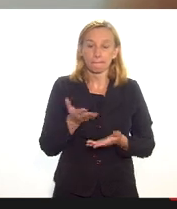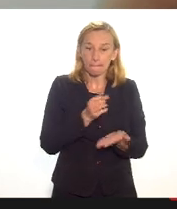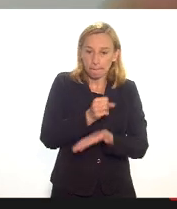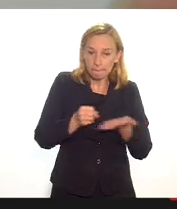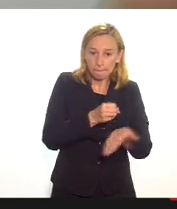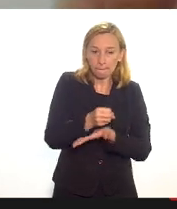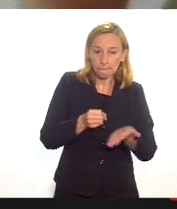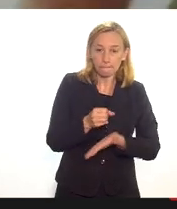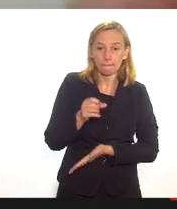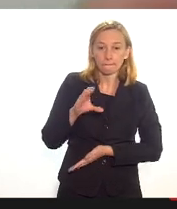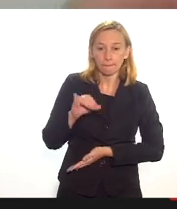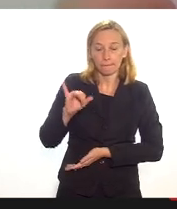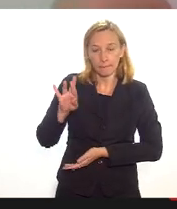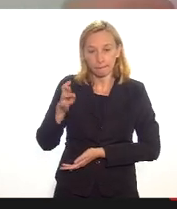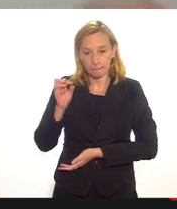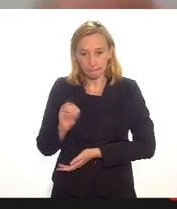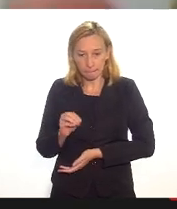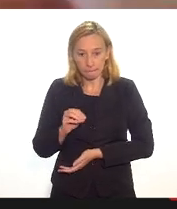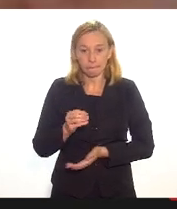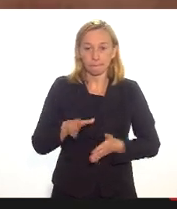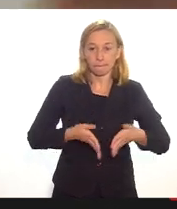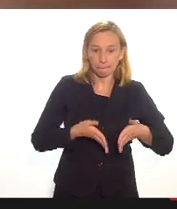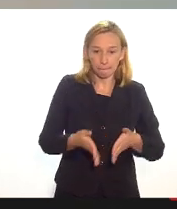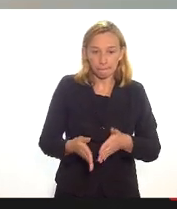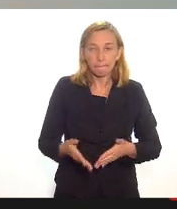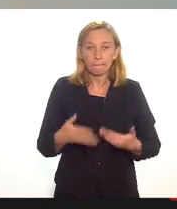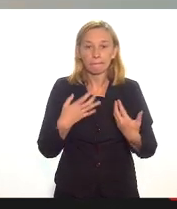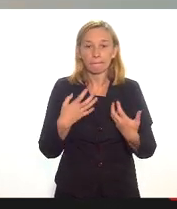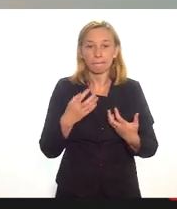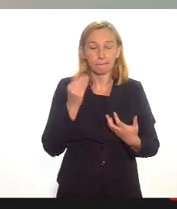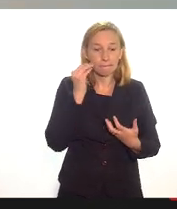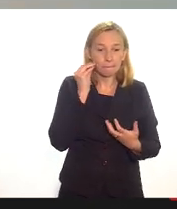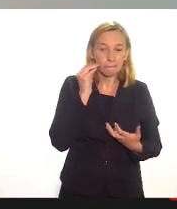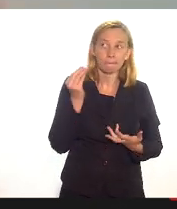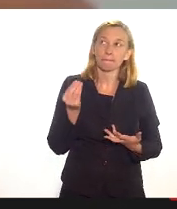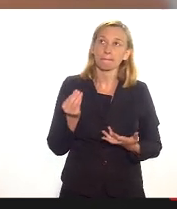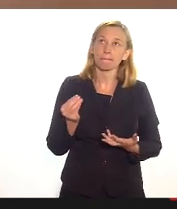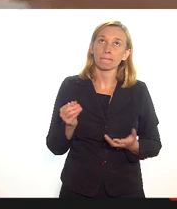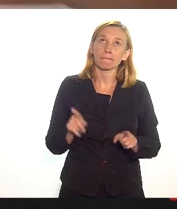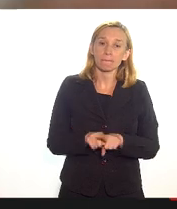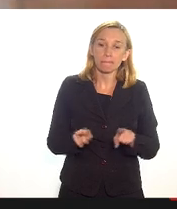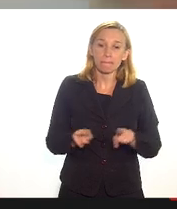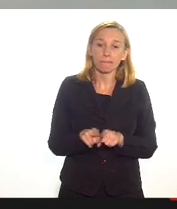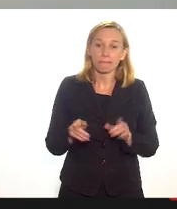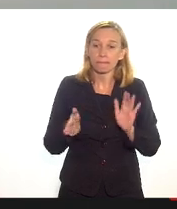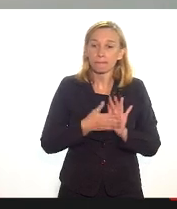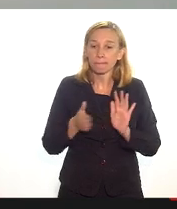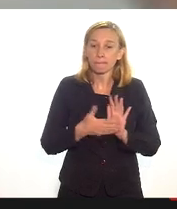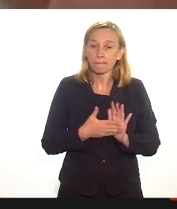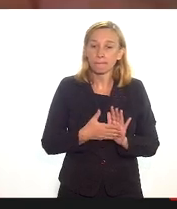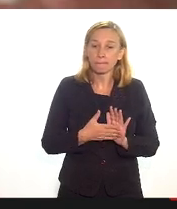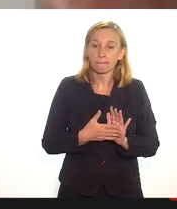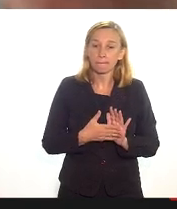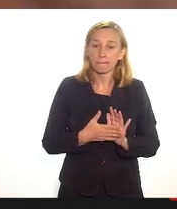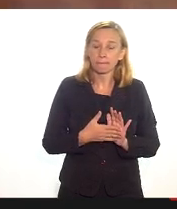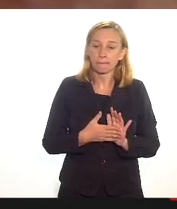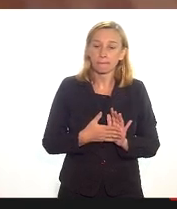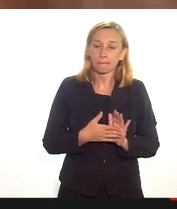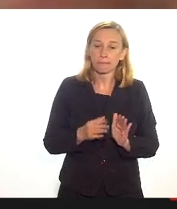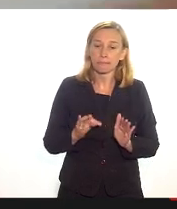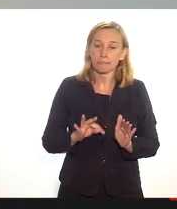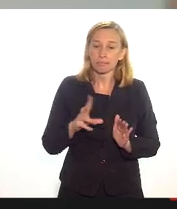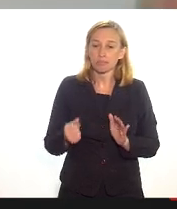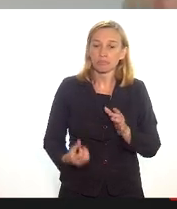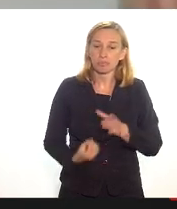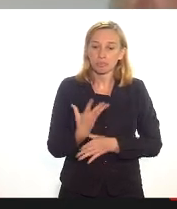basicamente o Cipetro está nesse caminho e a gente tem tentado, vamos dizer assim, também propor alternativas. Tudo isso surgiu